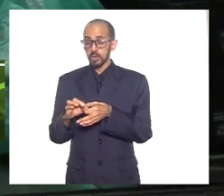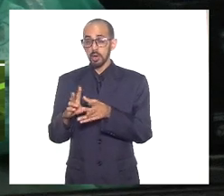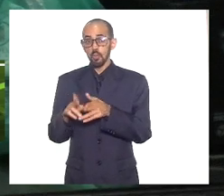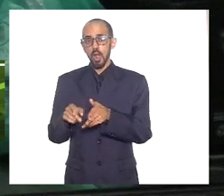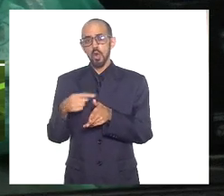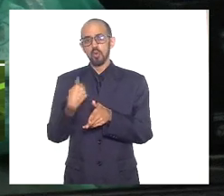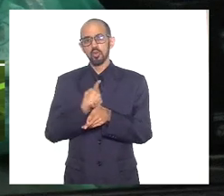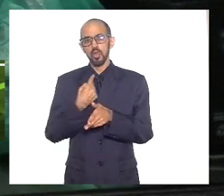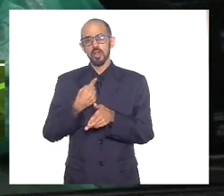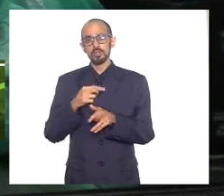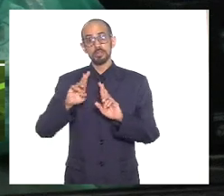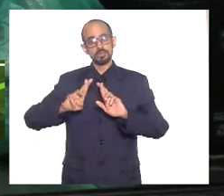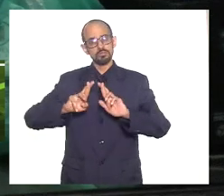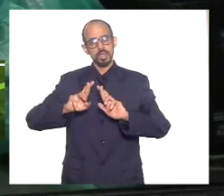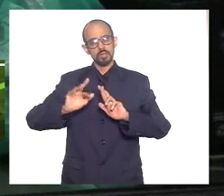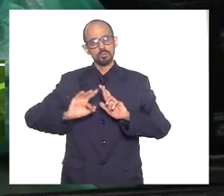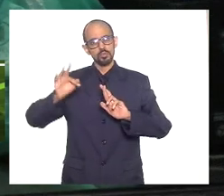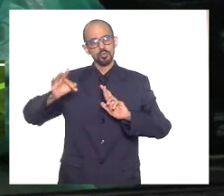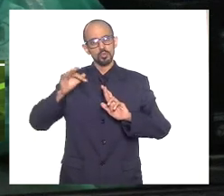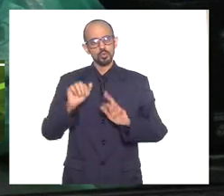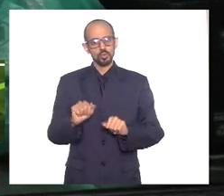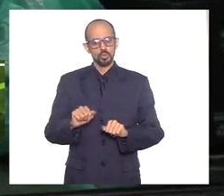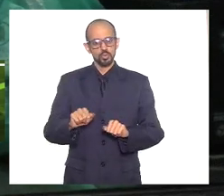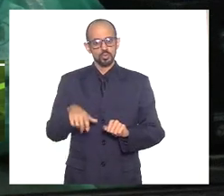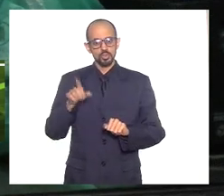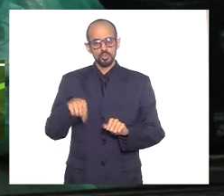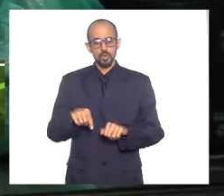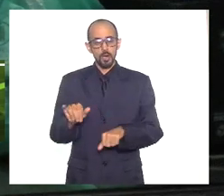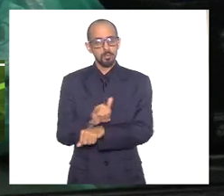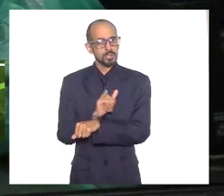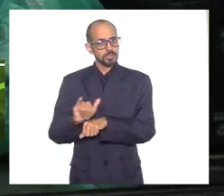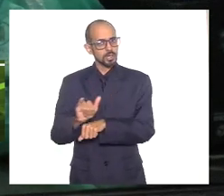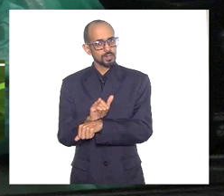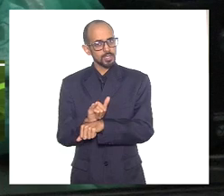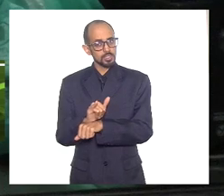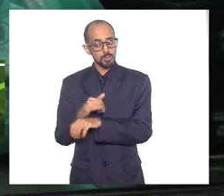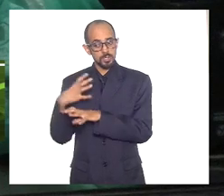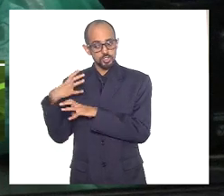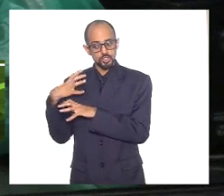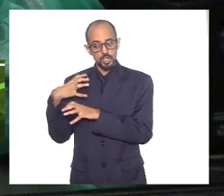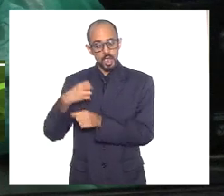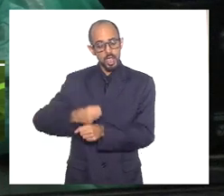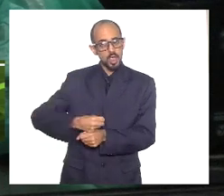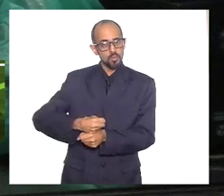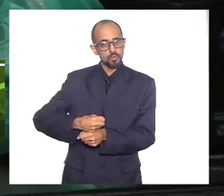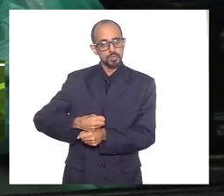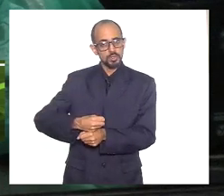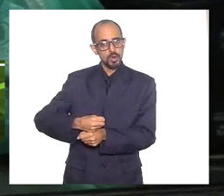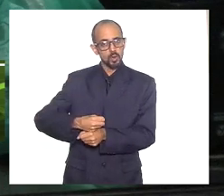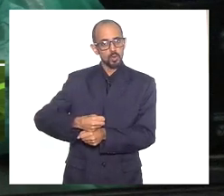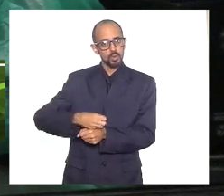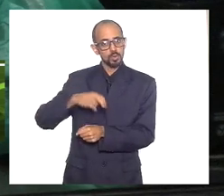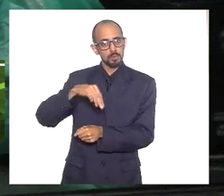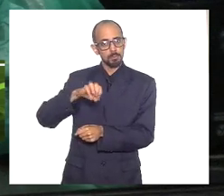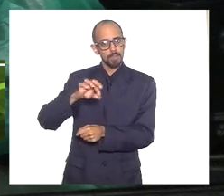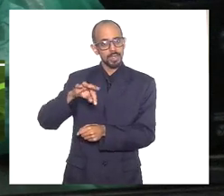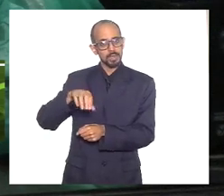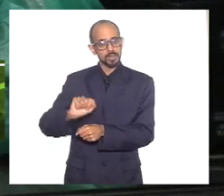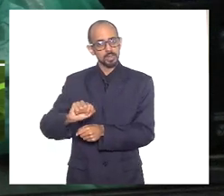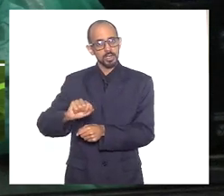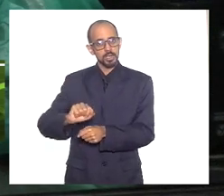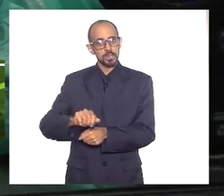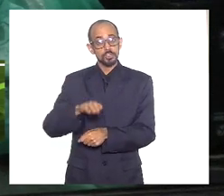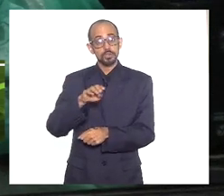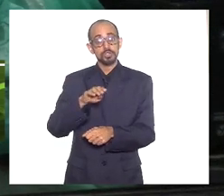um gancho para a revisão das metas bianuais, que no regime de